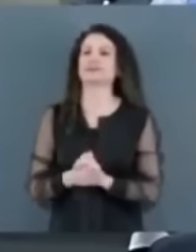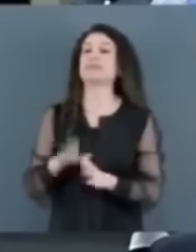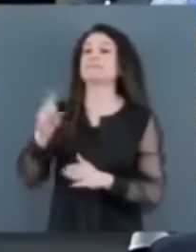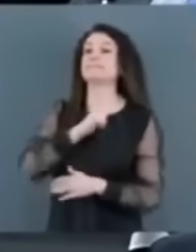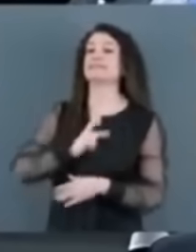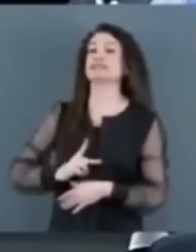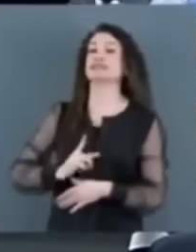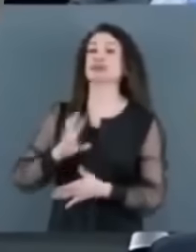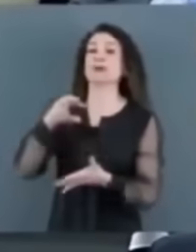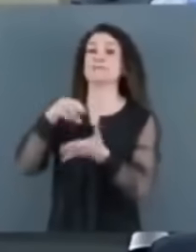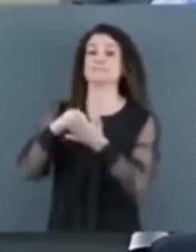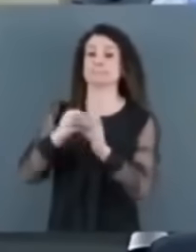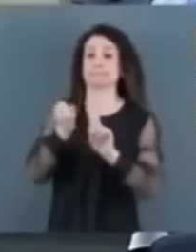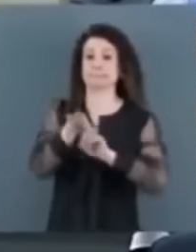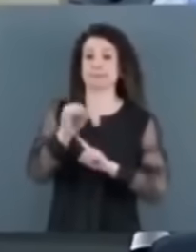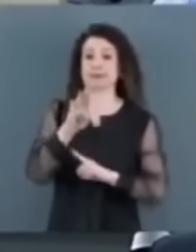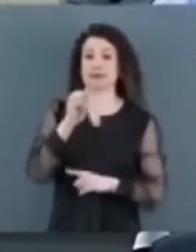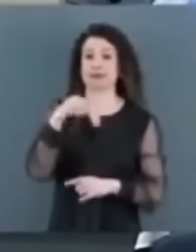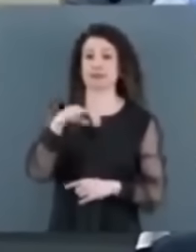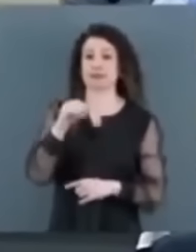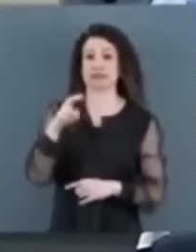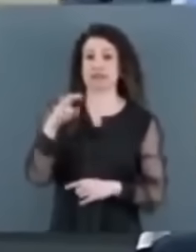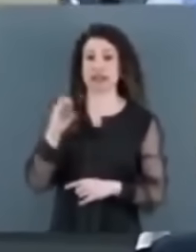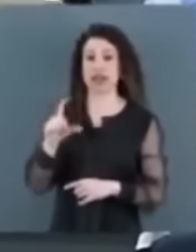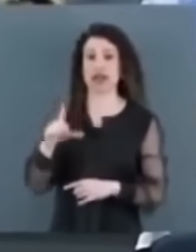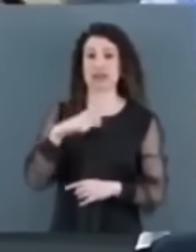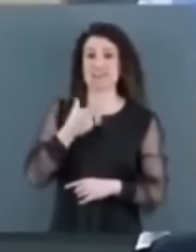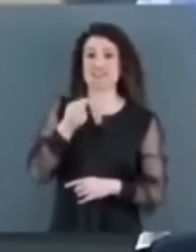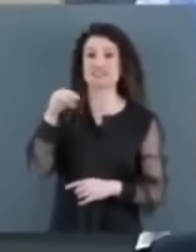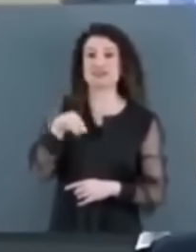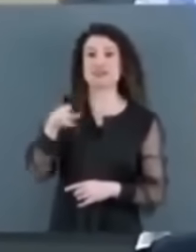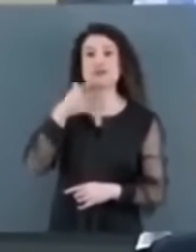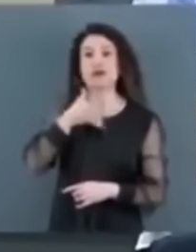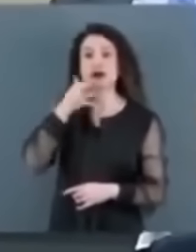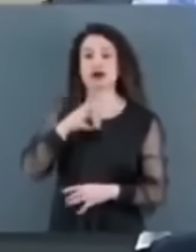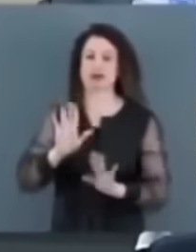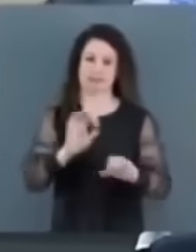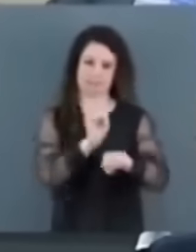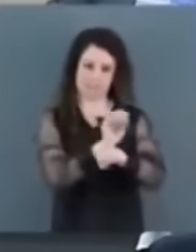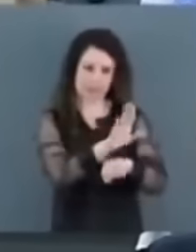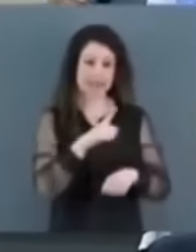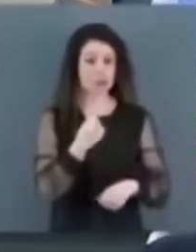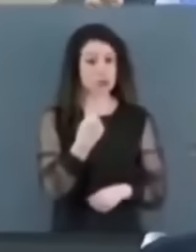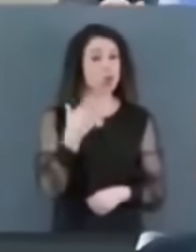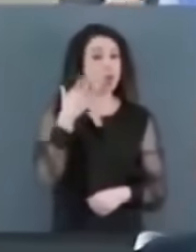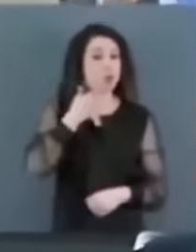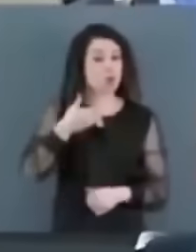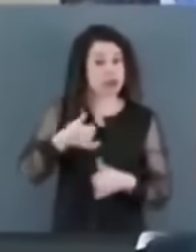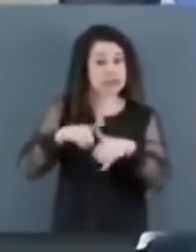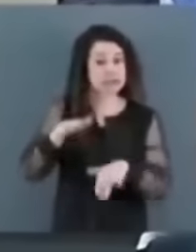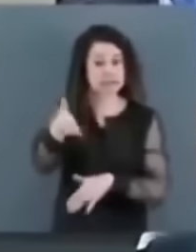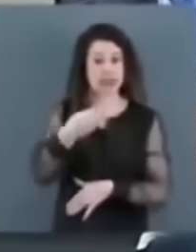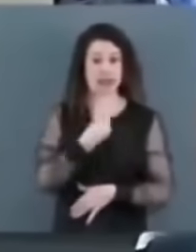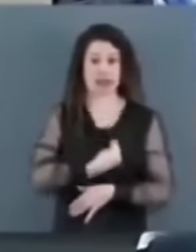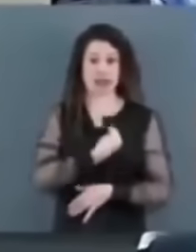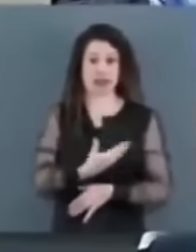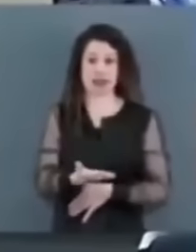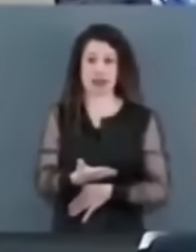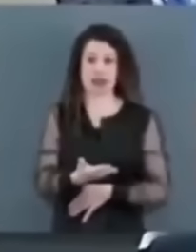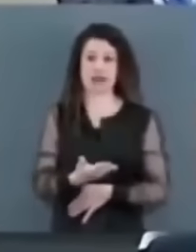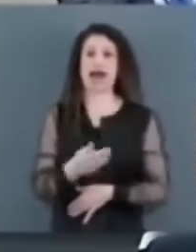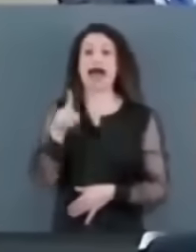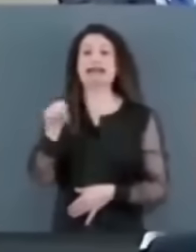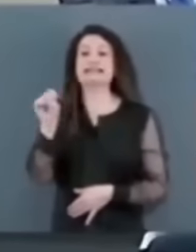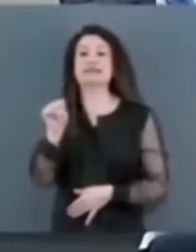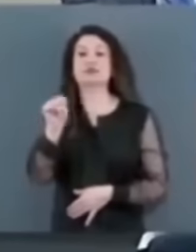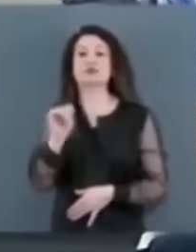que dizer, Flávio. O senador ficou 20 minutos aqui fazendo palestra. Flávio, é. Flávio, Flávio tem, nós temos um orador aí. Senhor presidente, eu são segundos. Vou